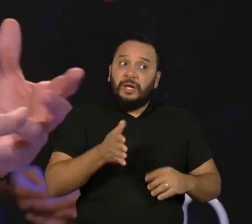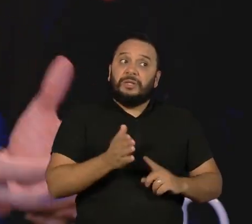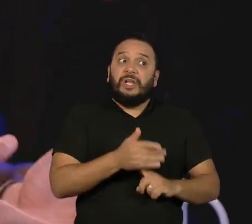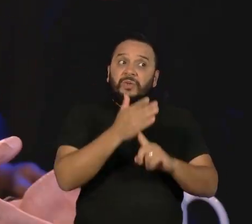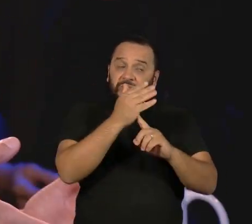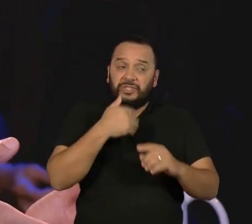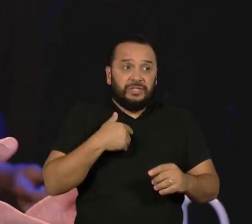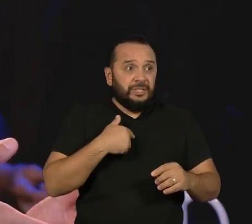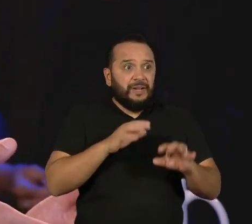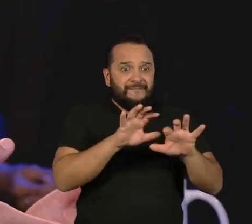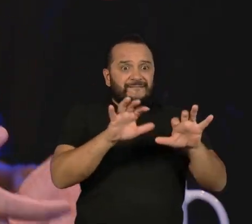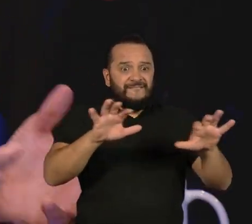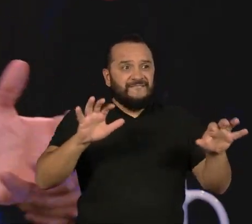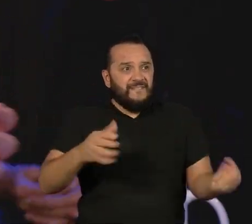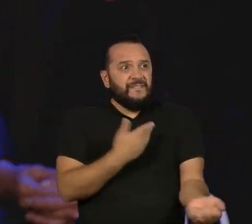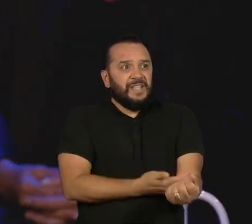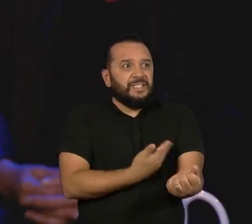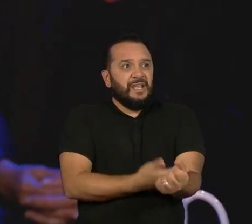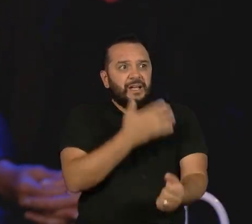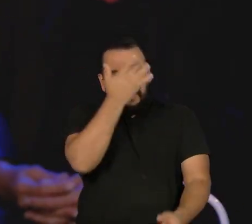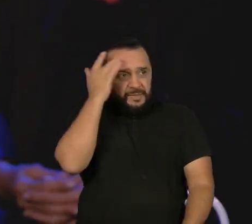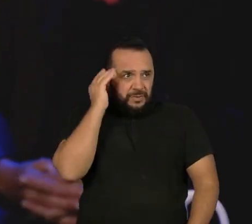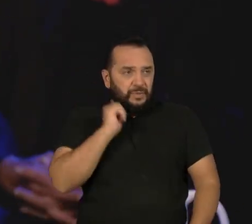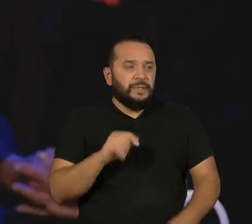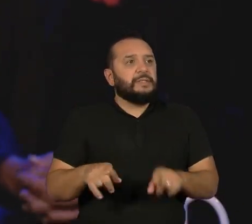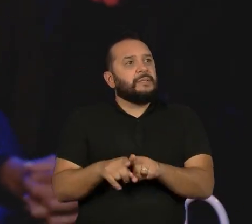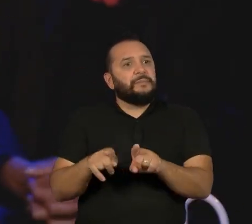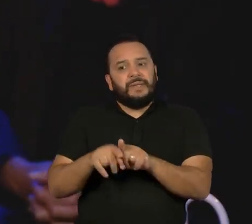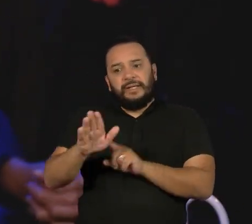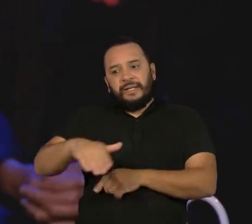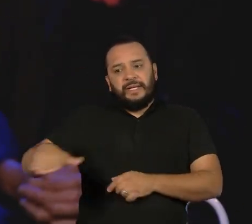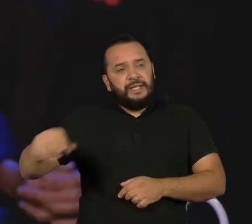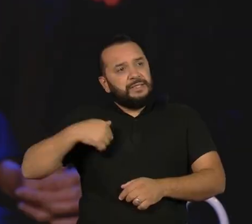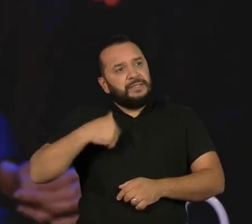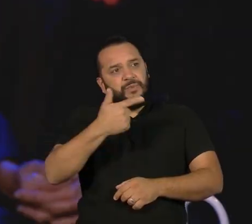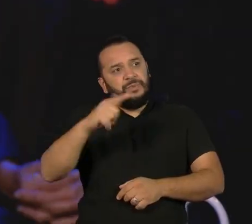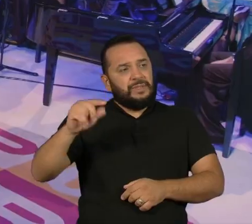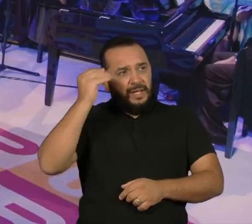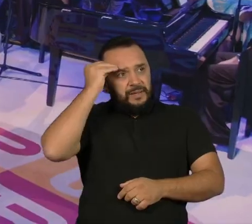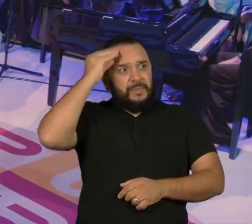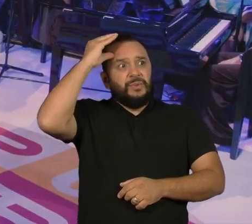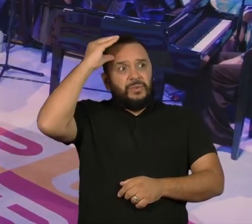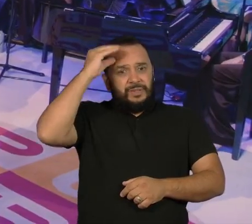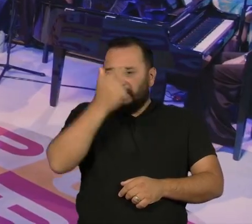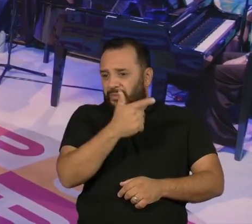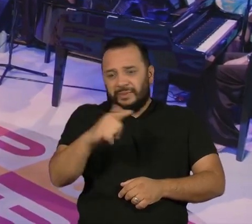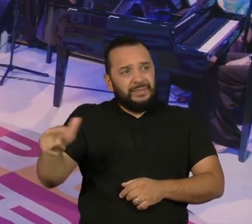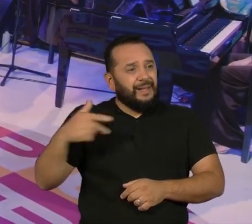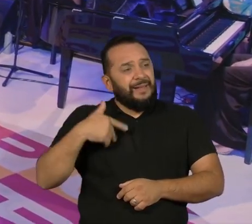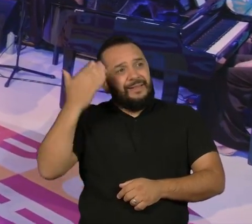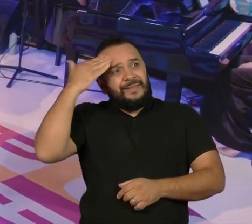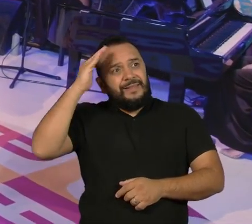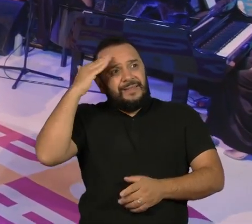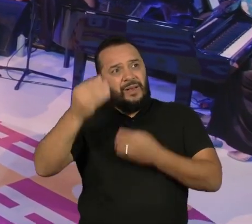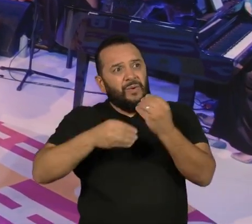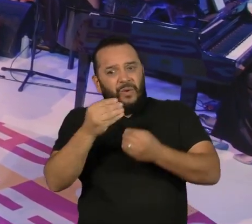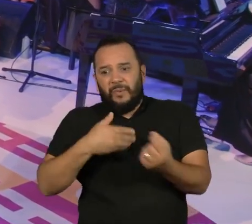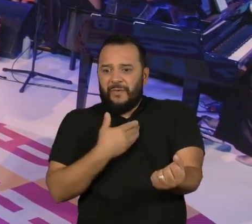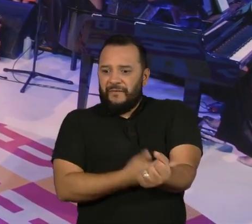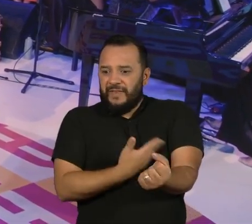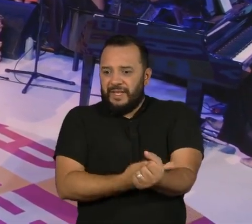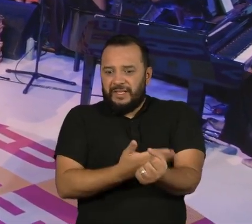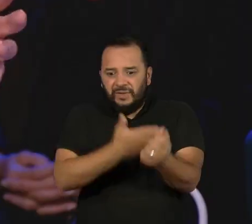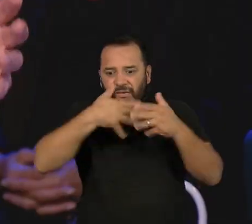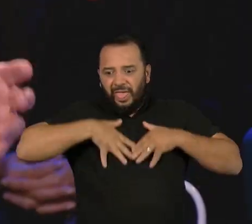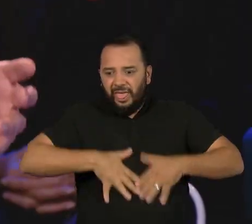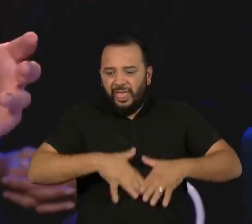para viciar as pessoas. Do outro lado você tem crianças sem maturidade para compreensão de como é que esses vícios entram nelas.